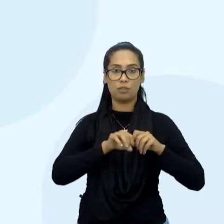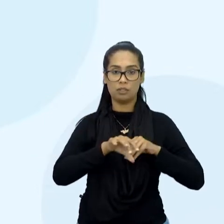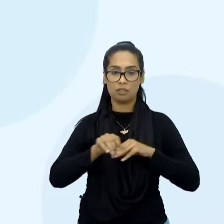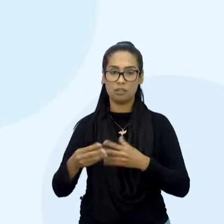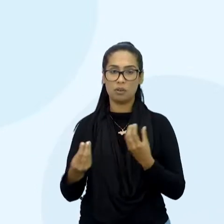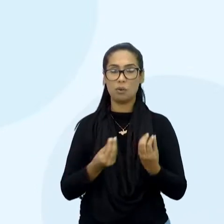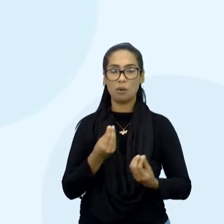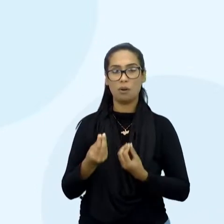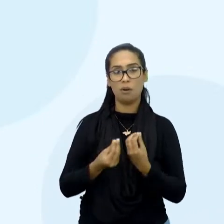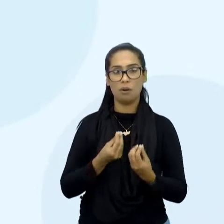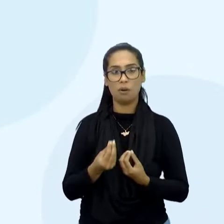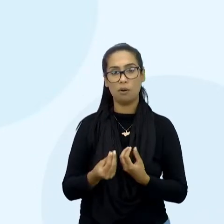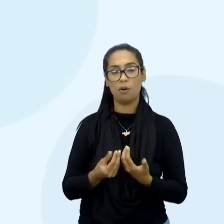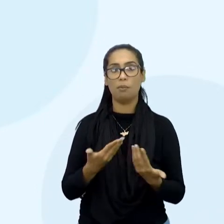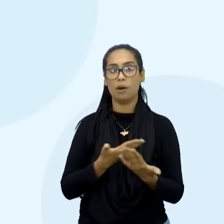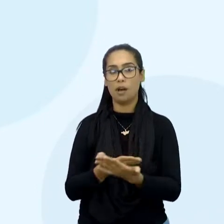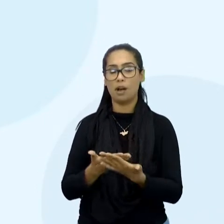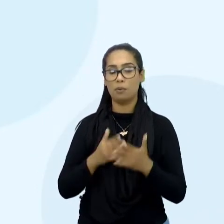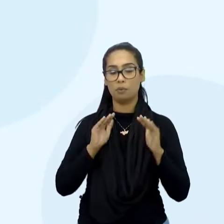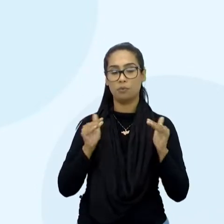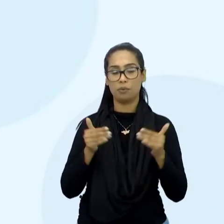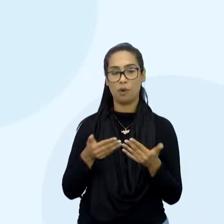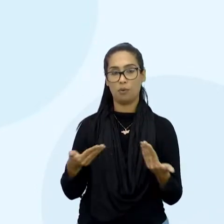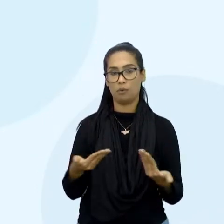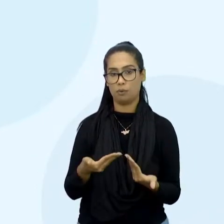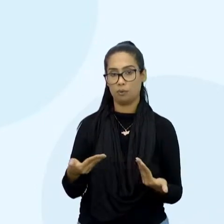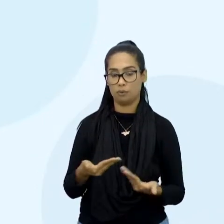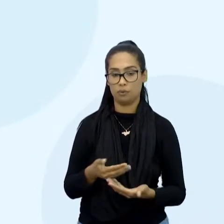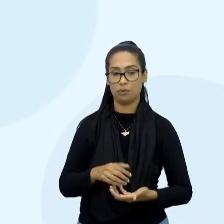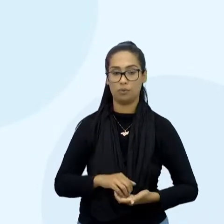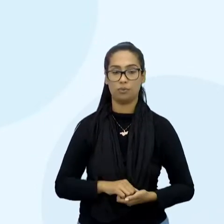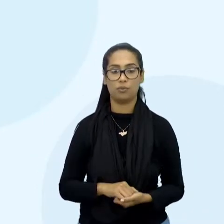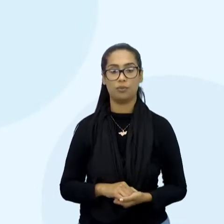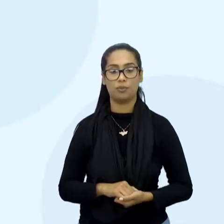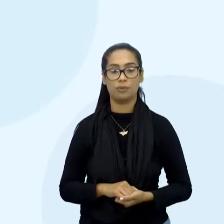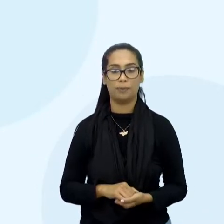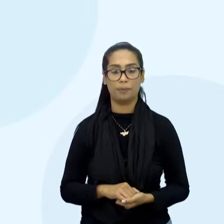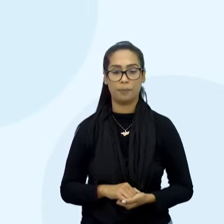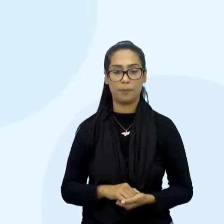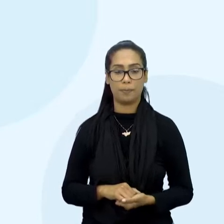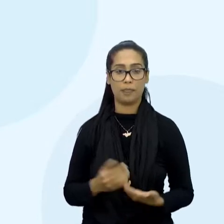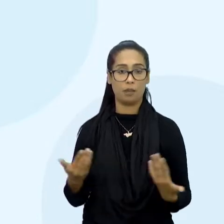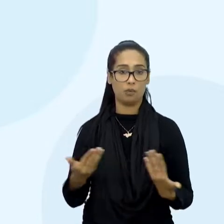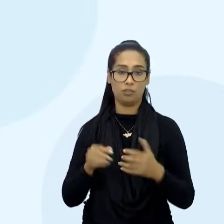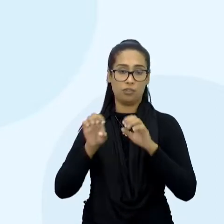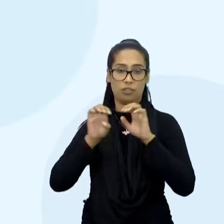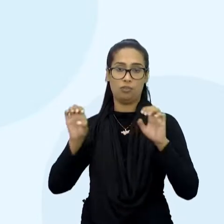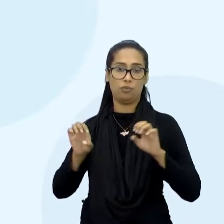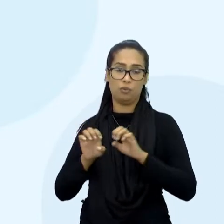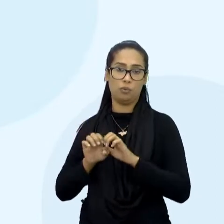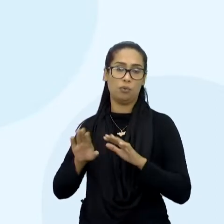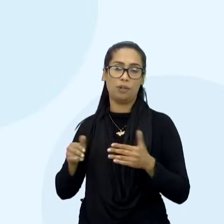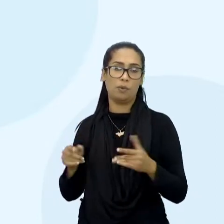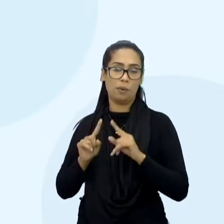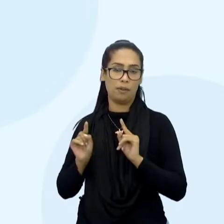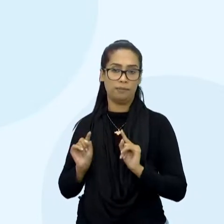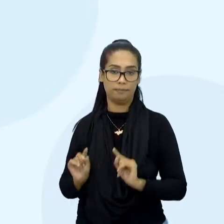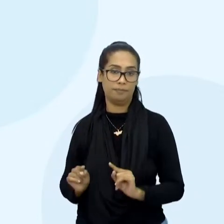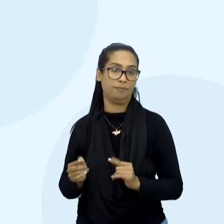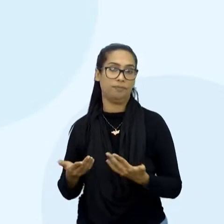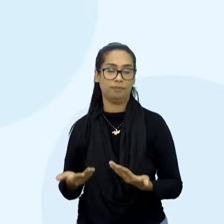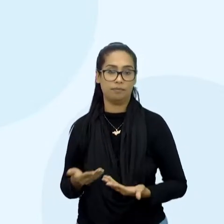a nossa aula de hoje. A habilidade do eixo estruturante que a gente vai utilizar hoje